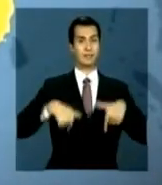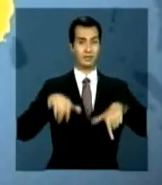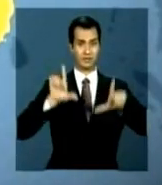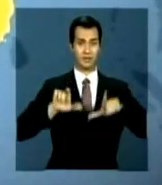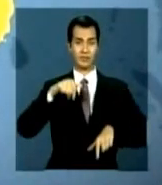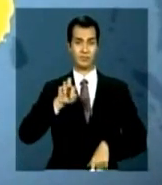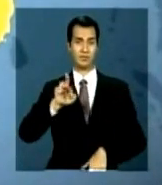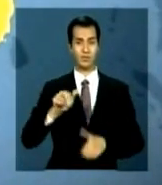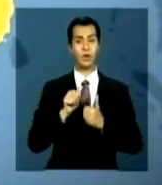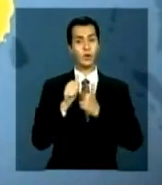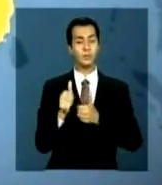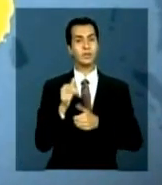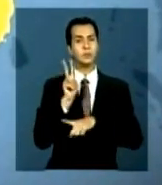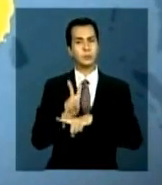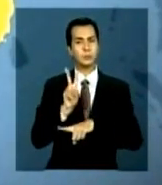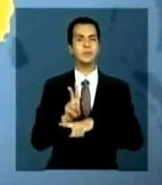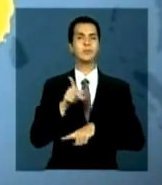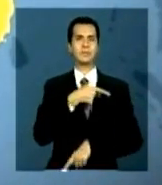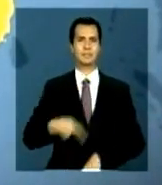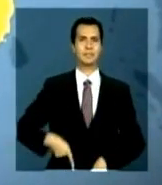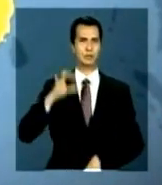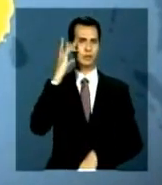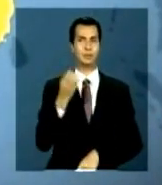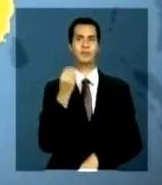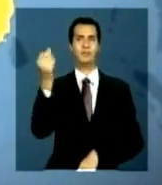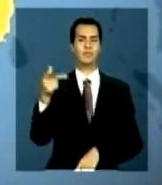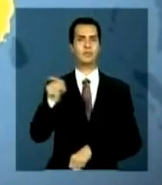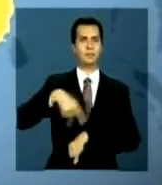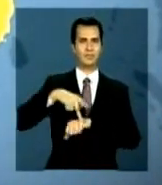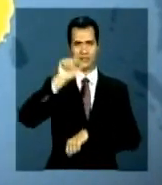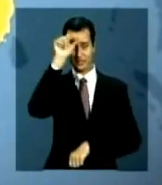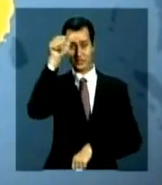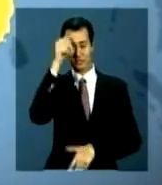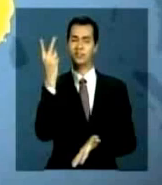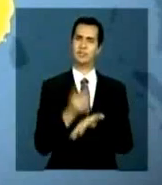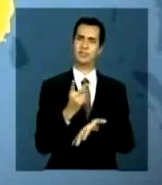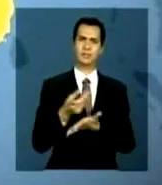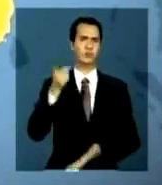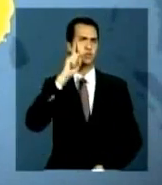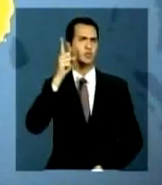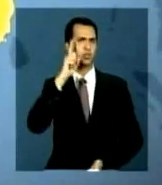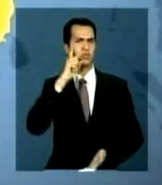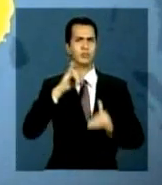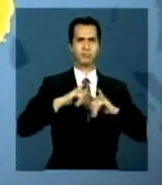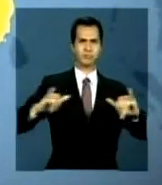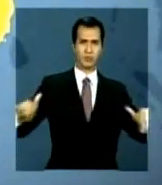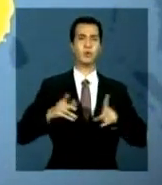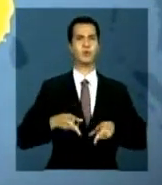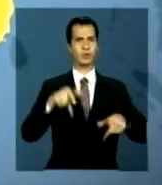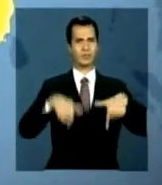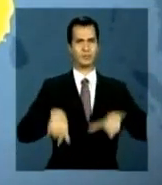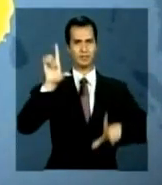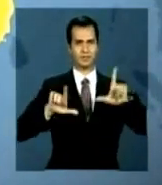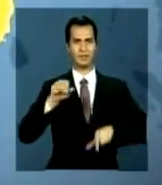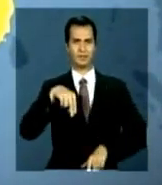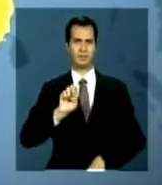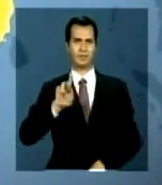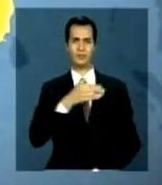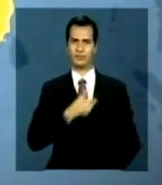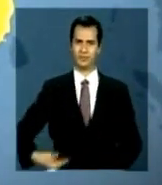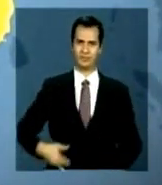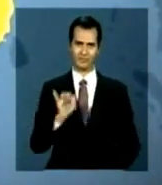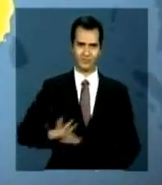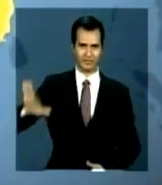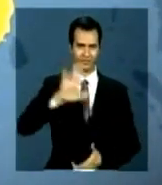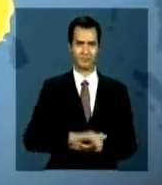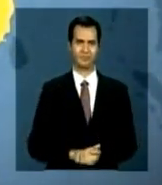presidenta Dilma russeff à Índia e traz as informações até você em boletins diários na programação Continue com a gente NBR a